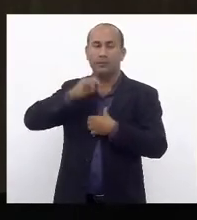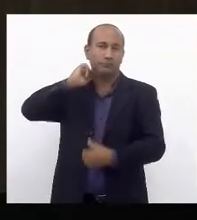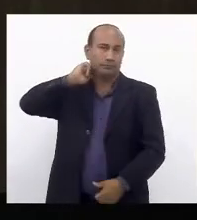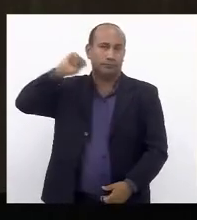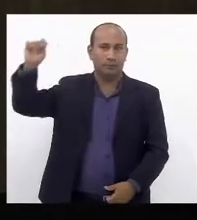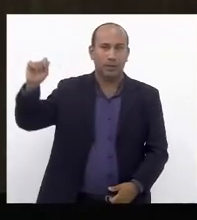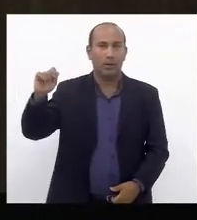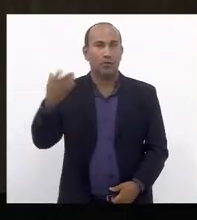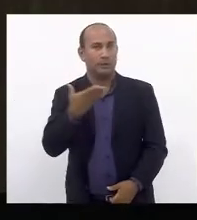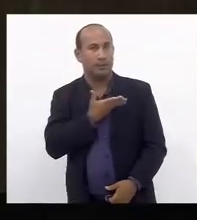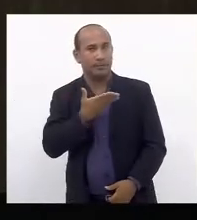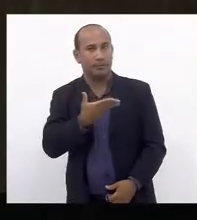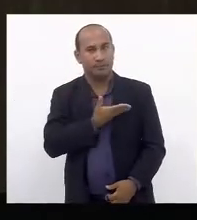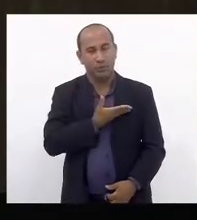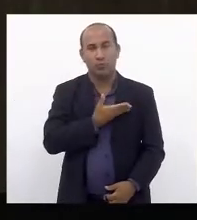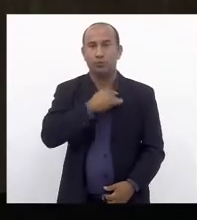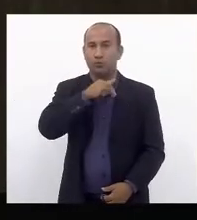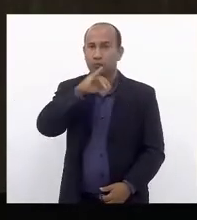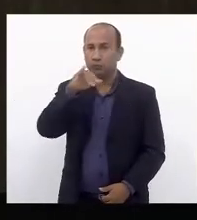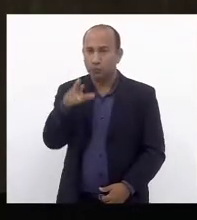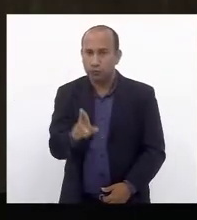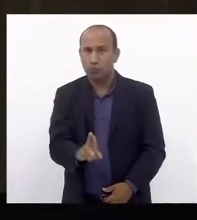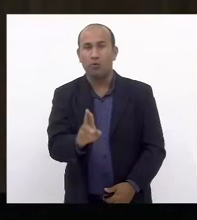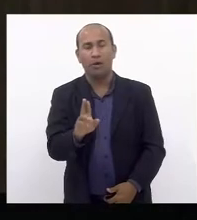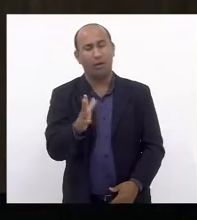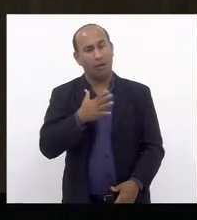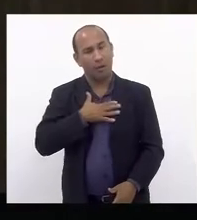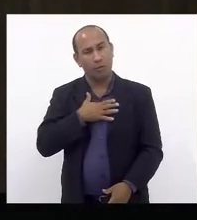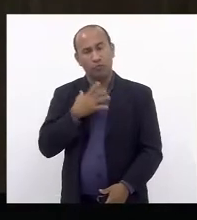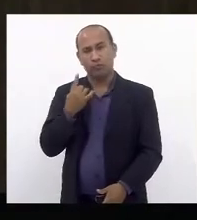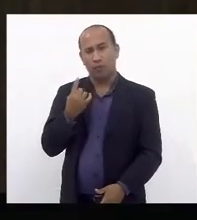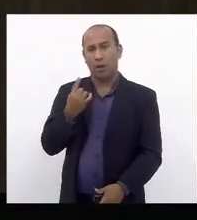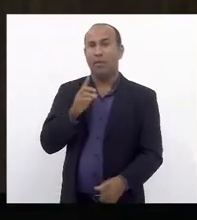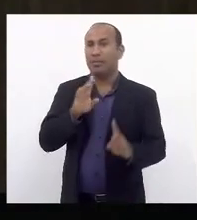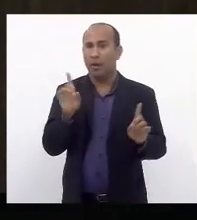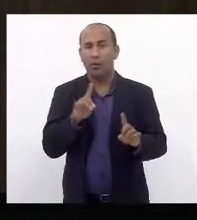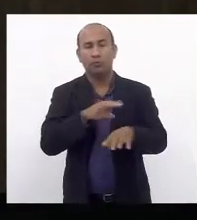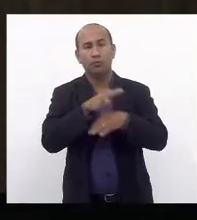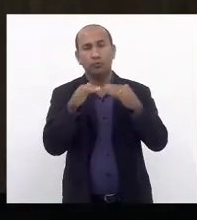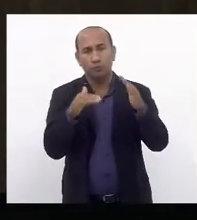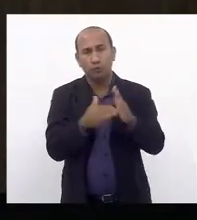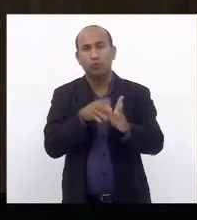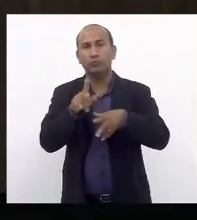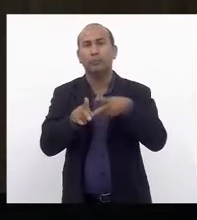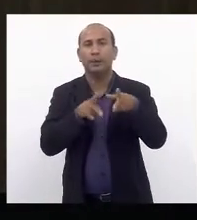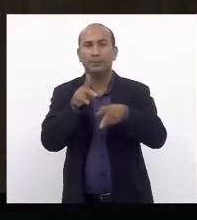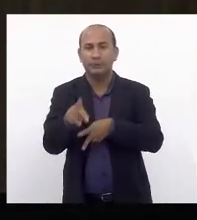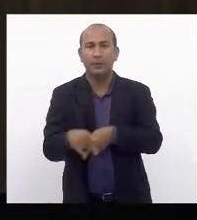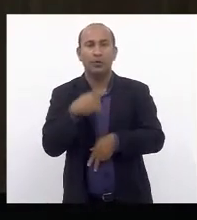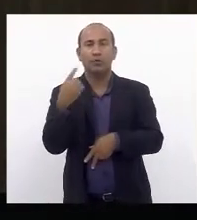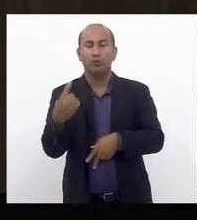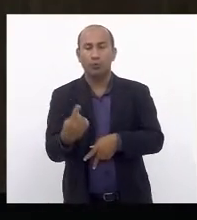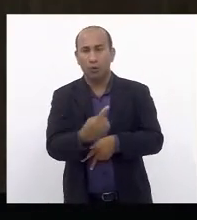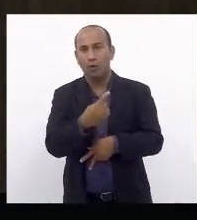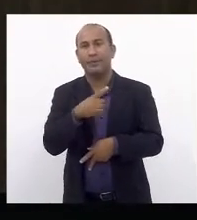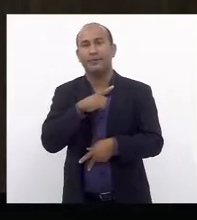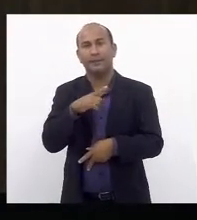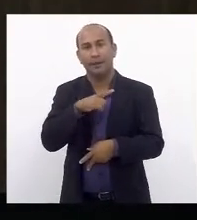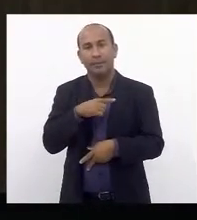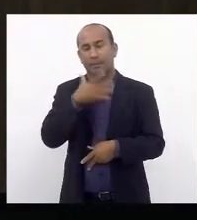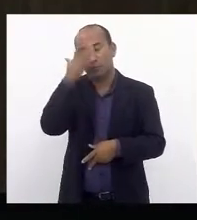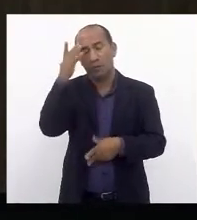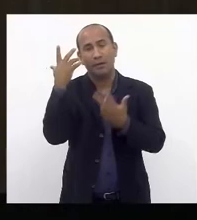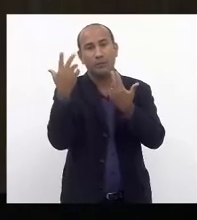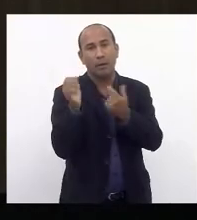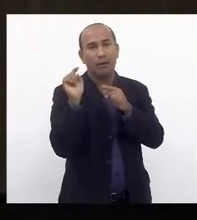nosso amigo Siqueira Júnior, não só eu, mas como a maioria dos brasileiros, nós contamos com pessoas